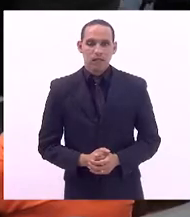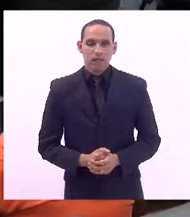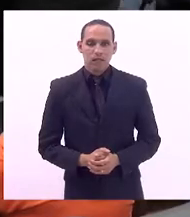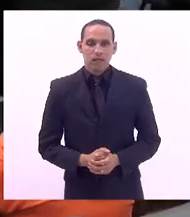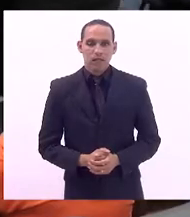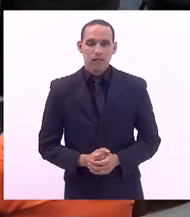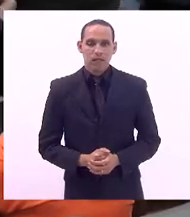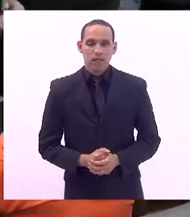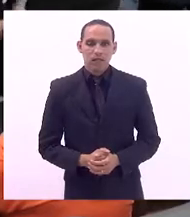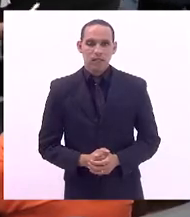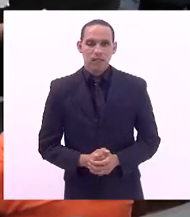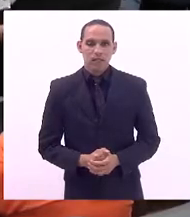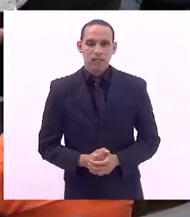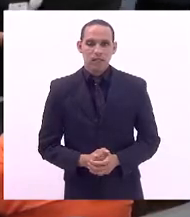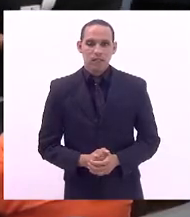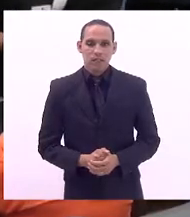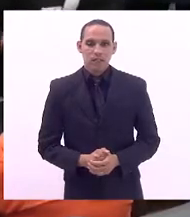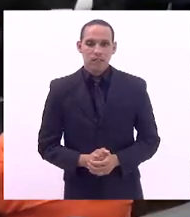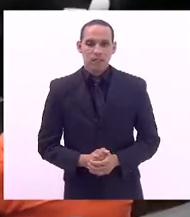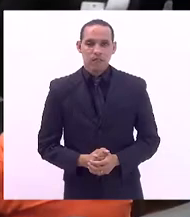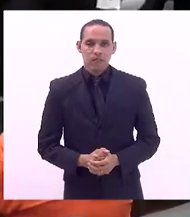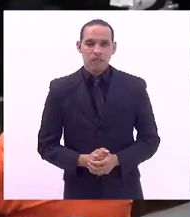E aí